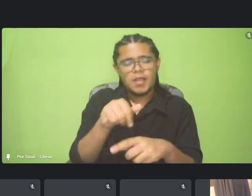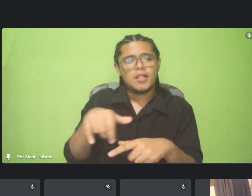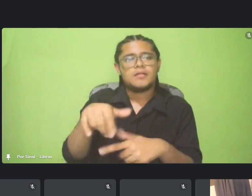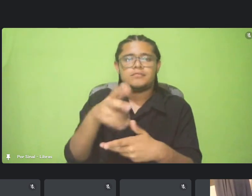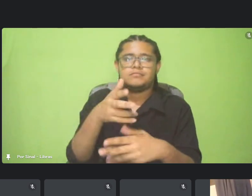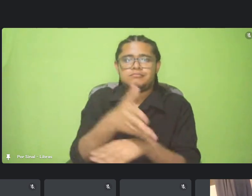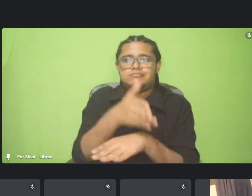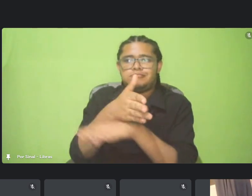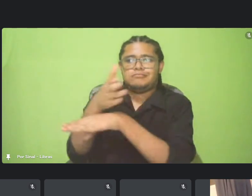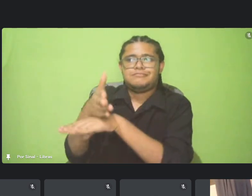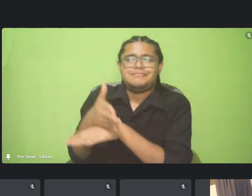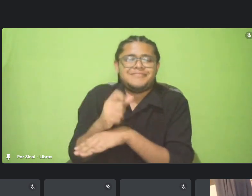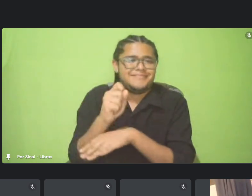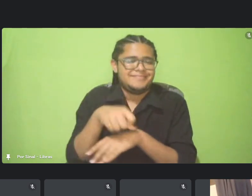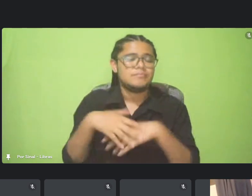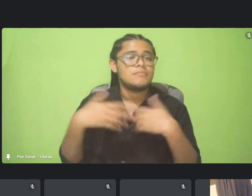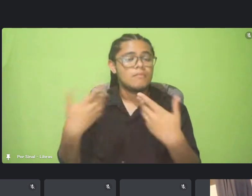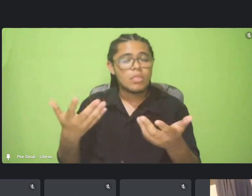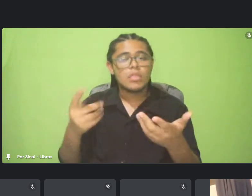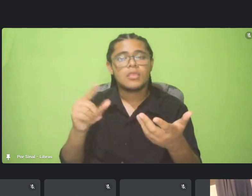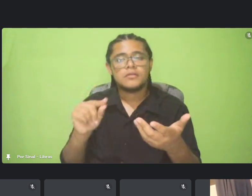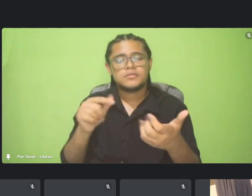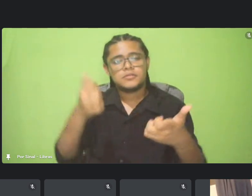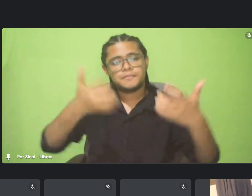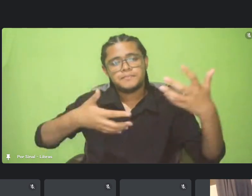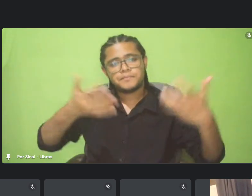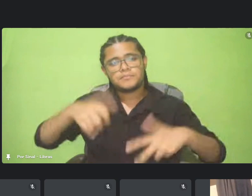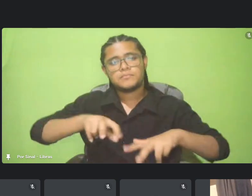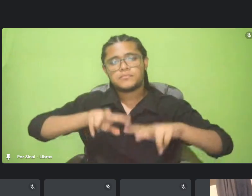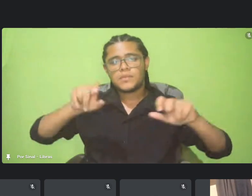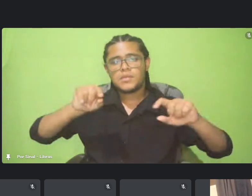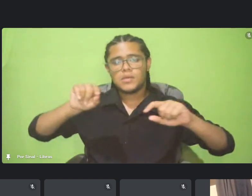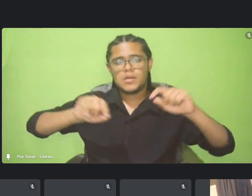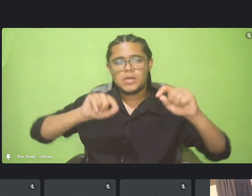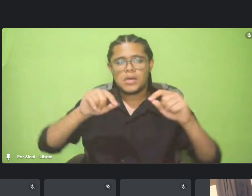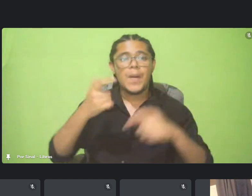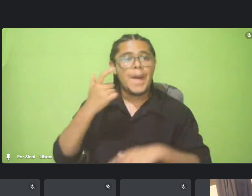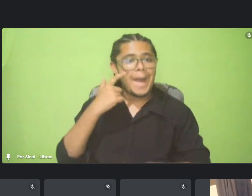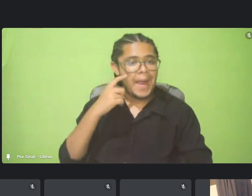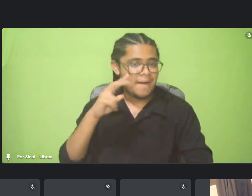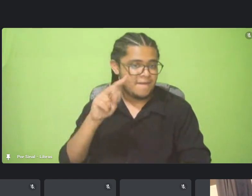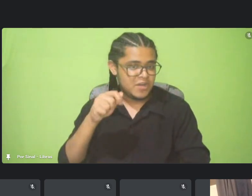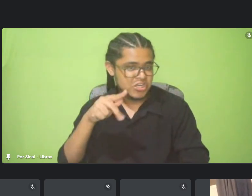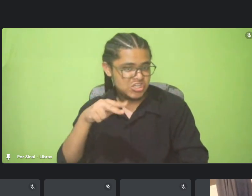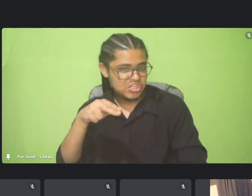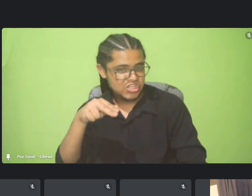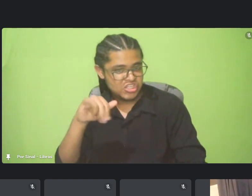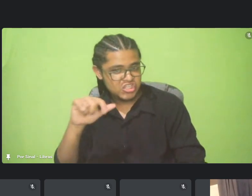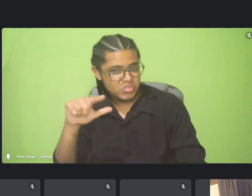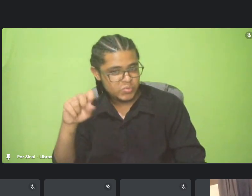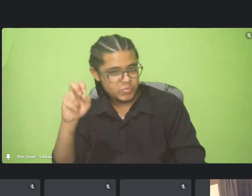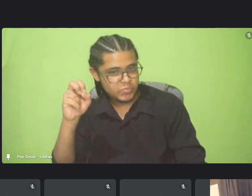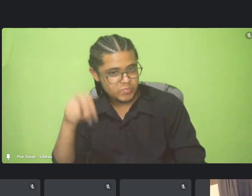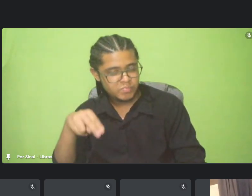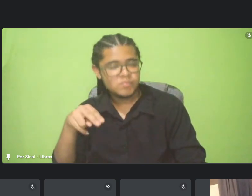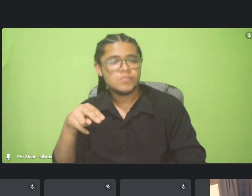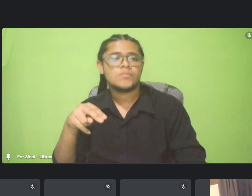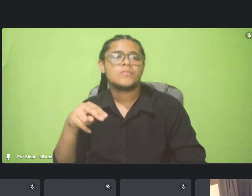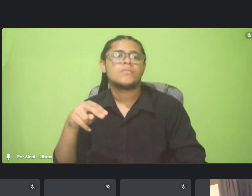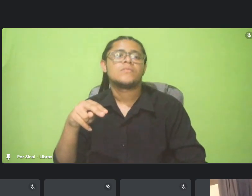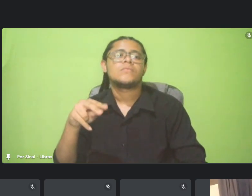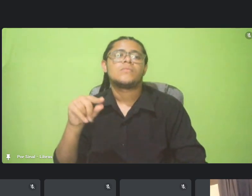mas só colocar o seguinte, Ivanilson, olha só, e até em algum momento a gente